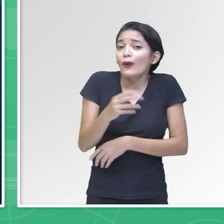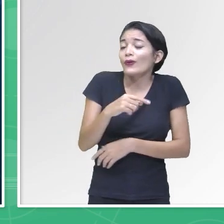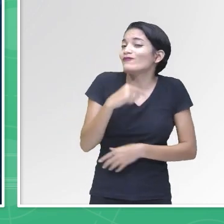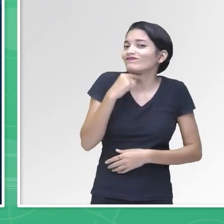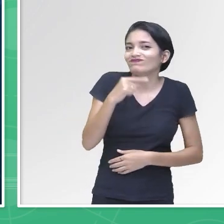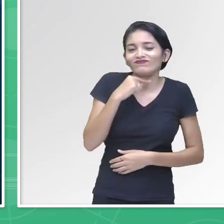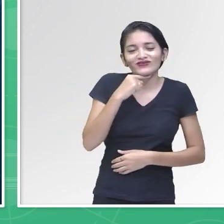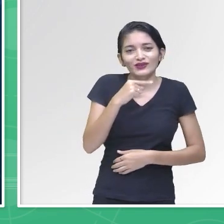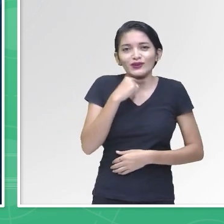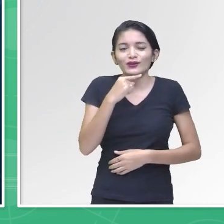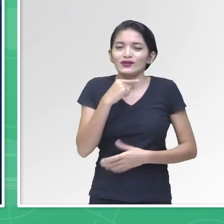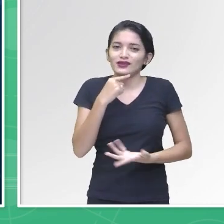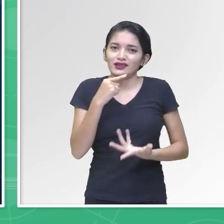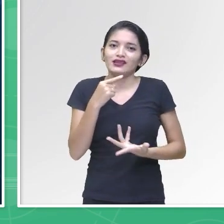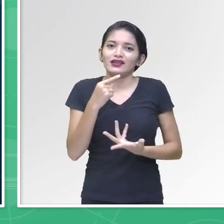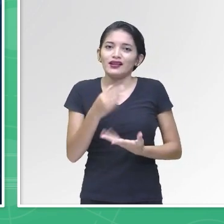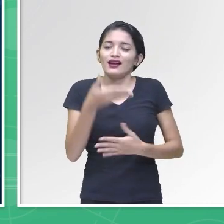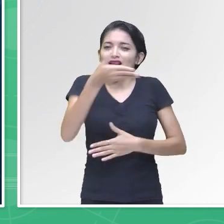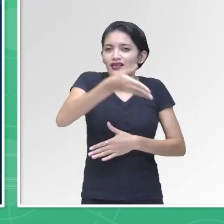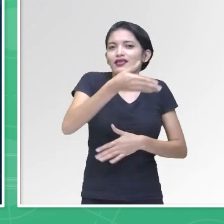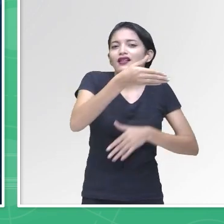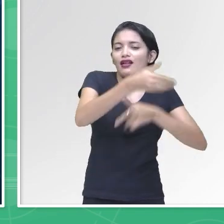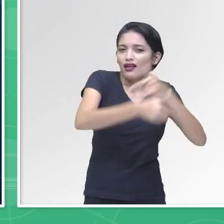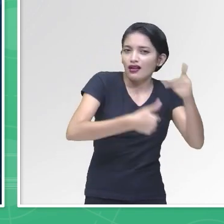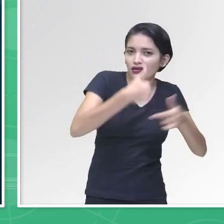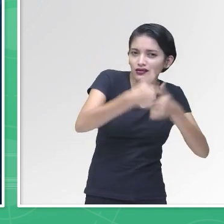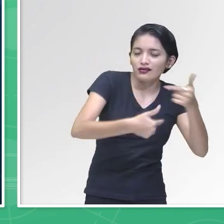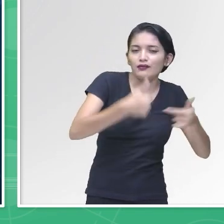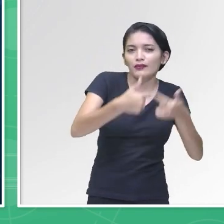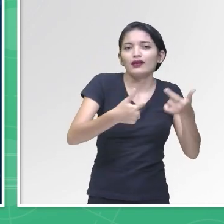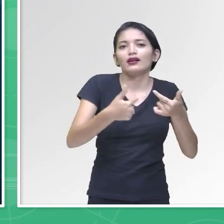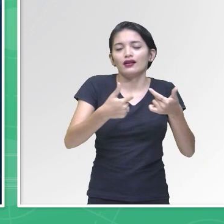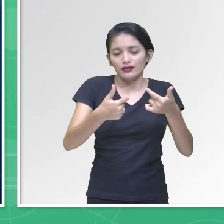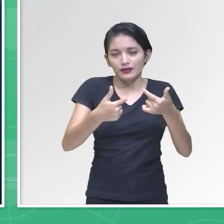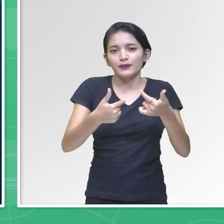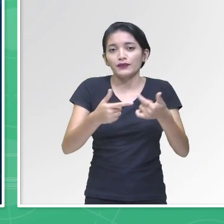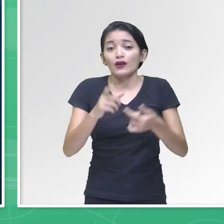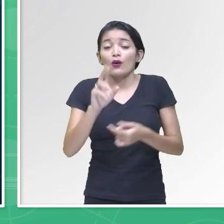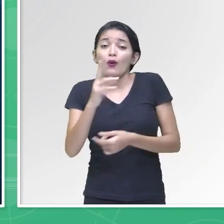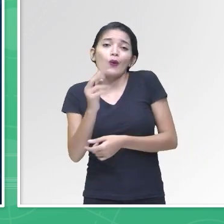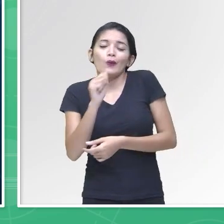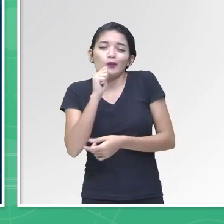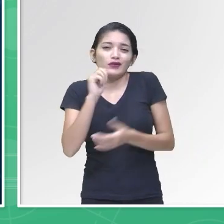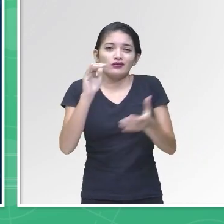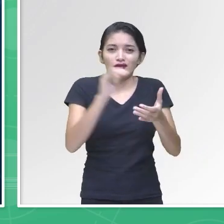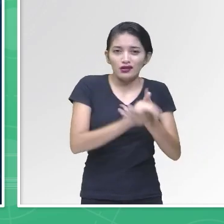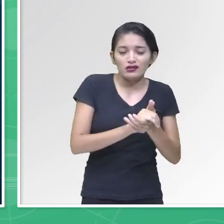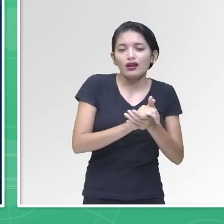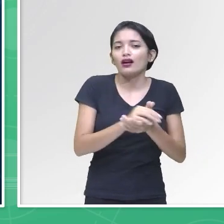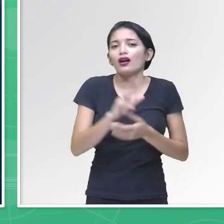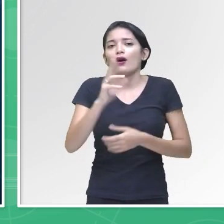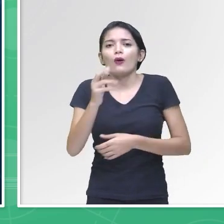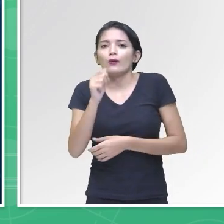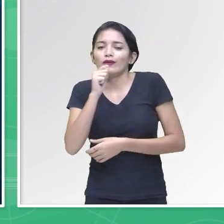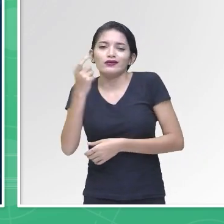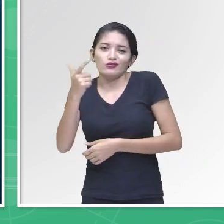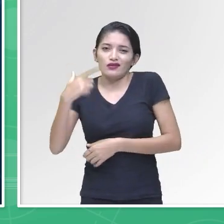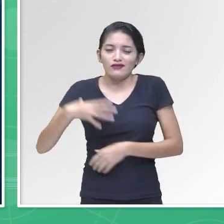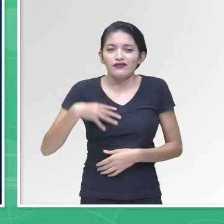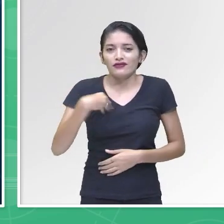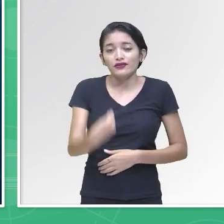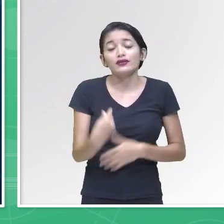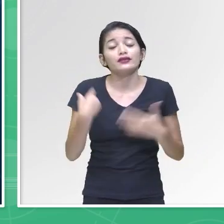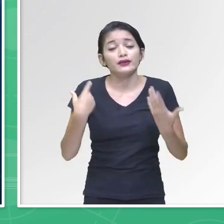uma inserção no mercado de trabalho ou não se casaram ou não tiveram filhos.